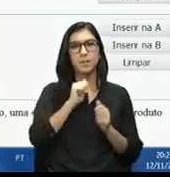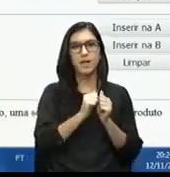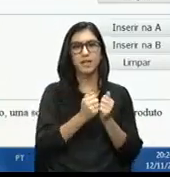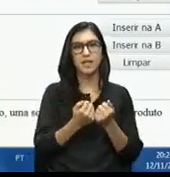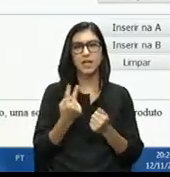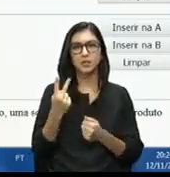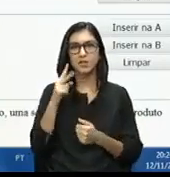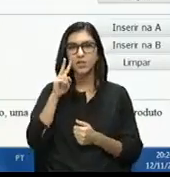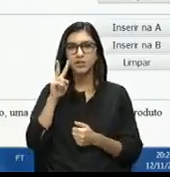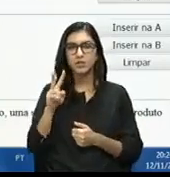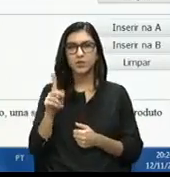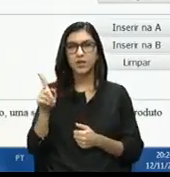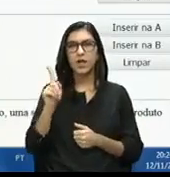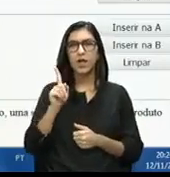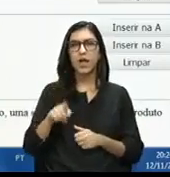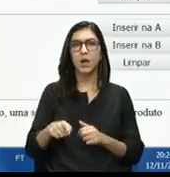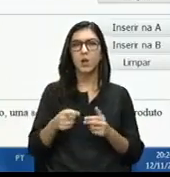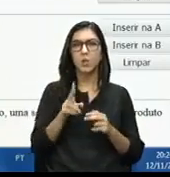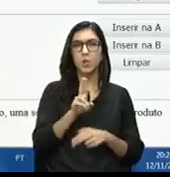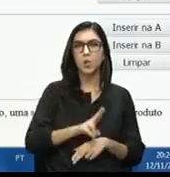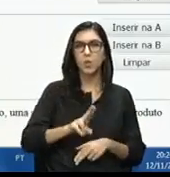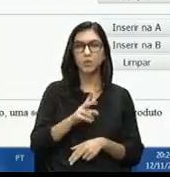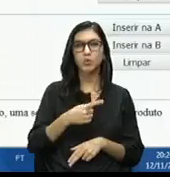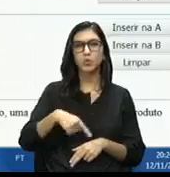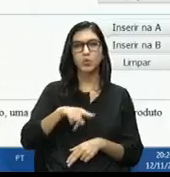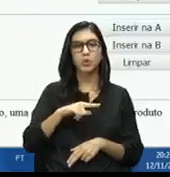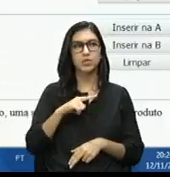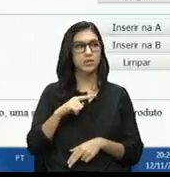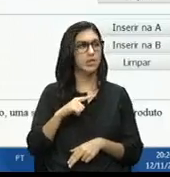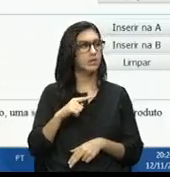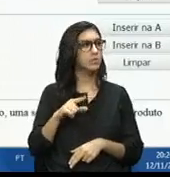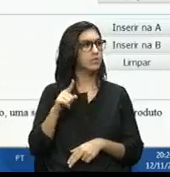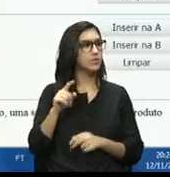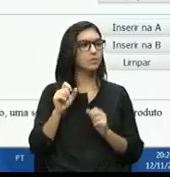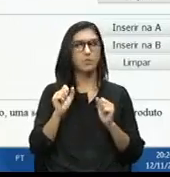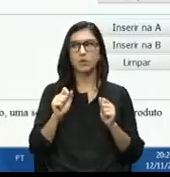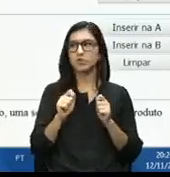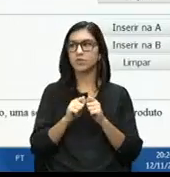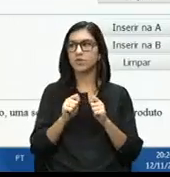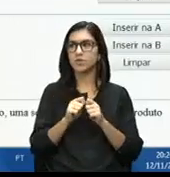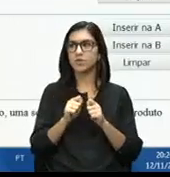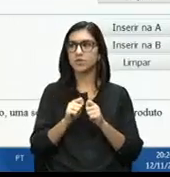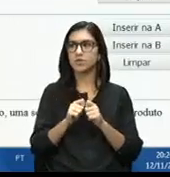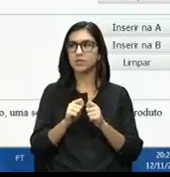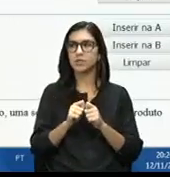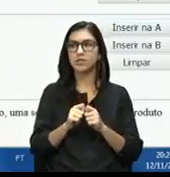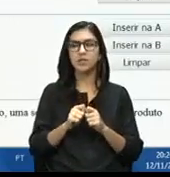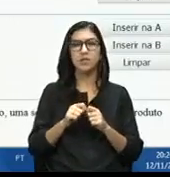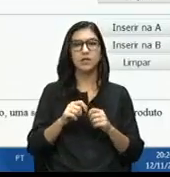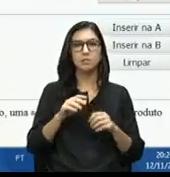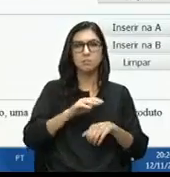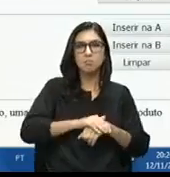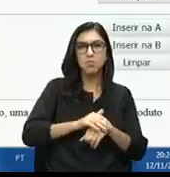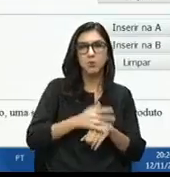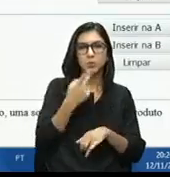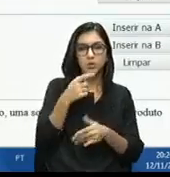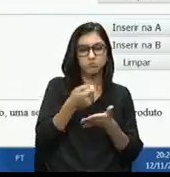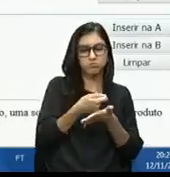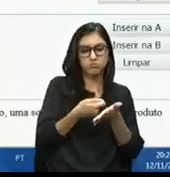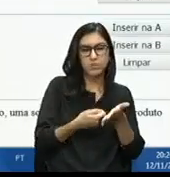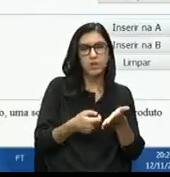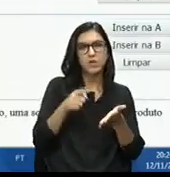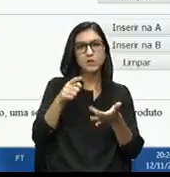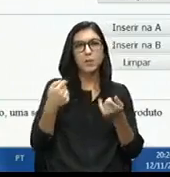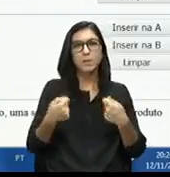2. Então veja que esse é um recurso que nós temos. Além de você fazer as operações manualmente,